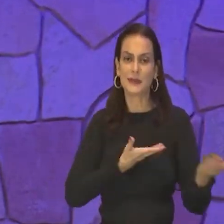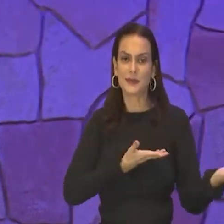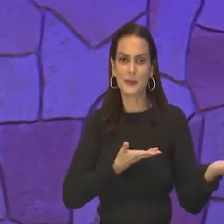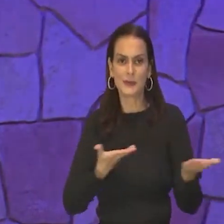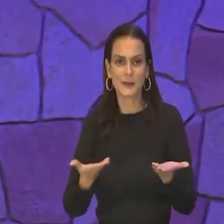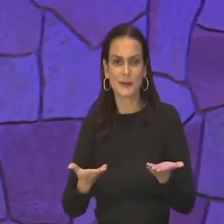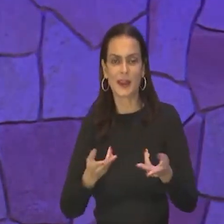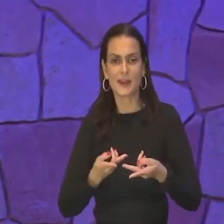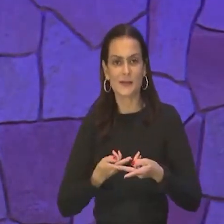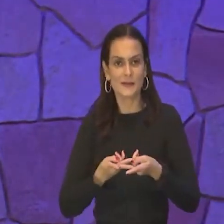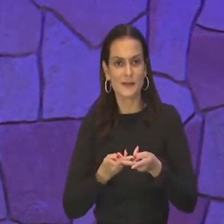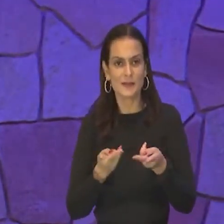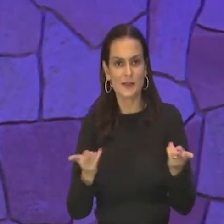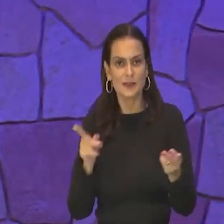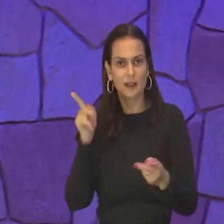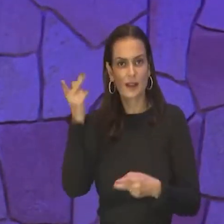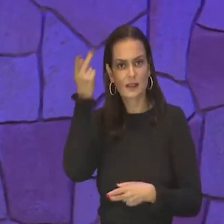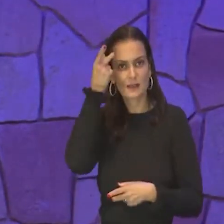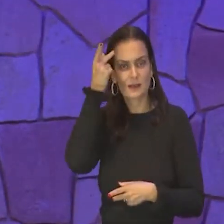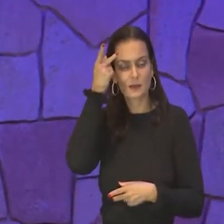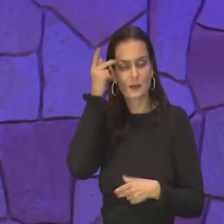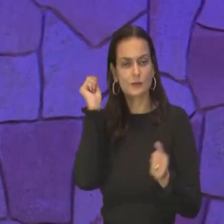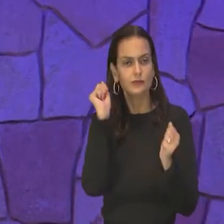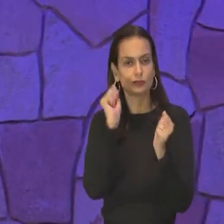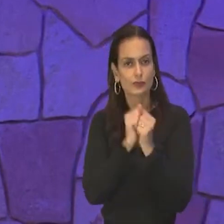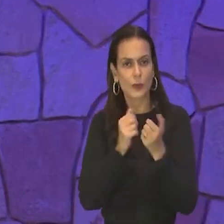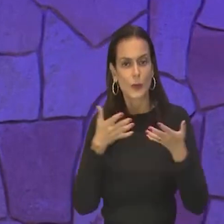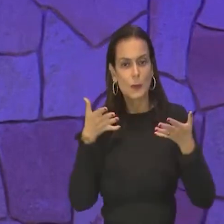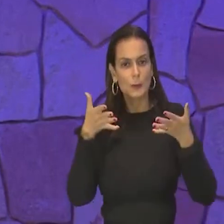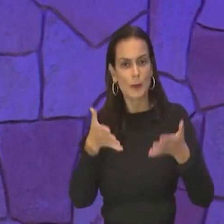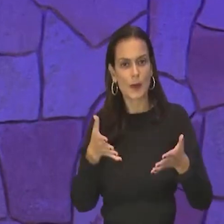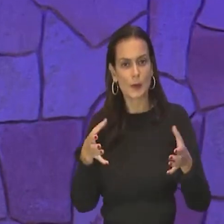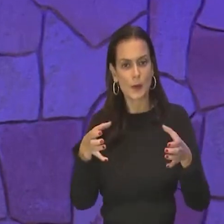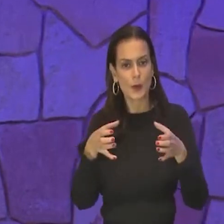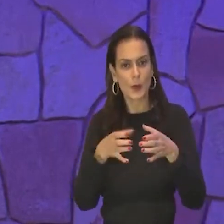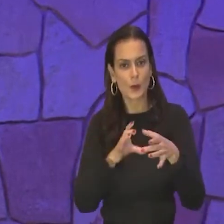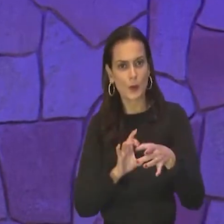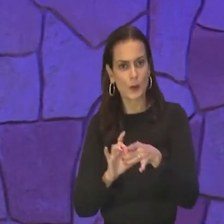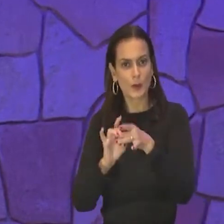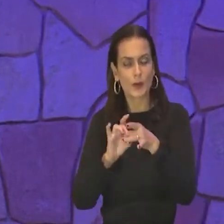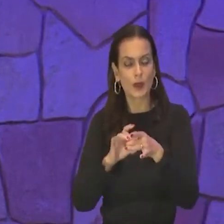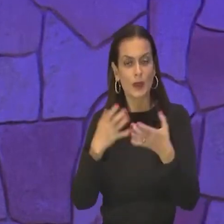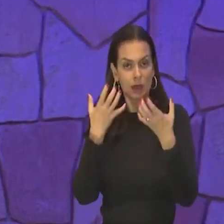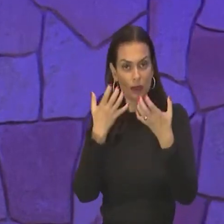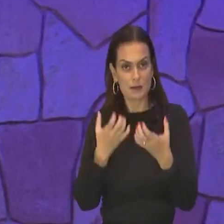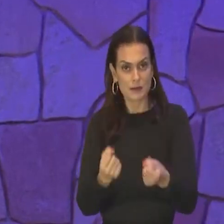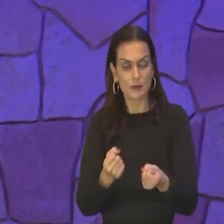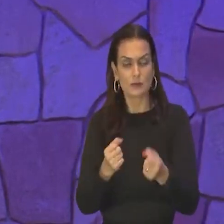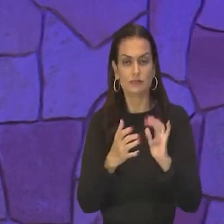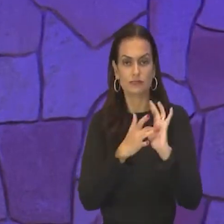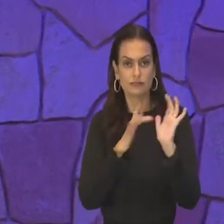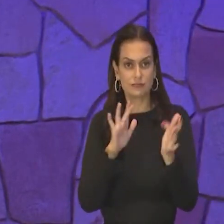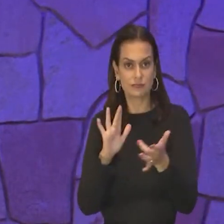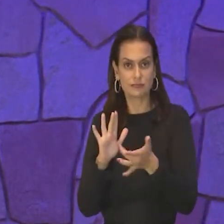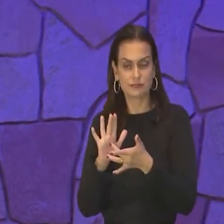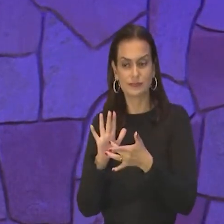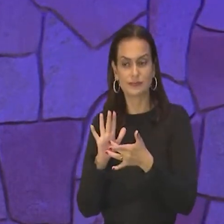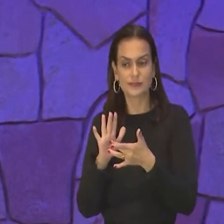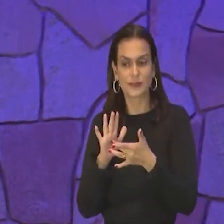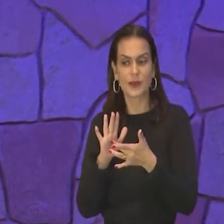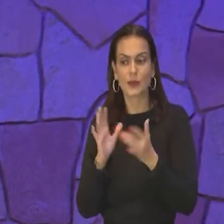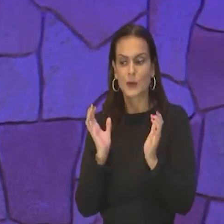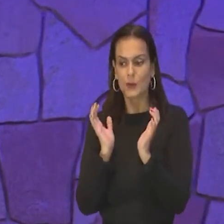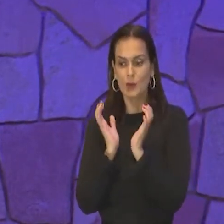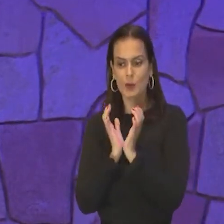esta visitante lá de Guarulhos, esteve conosco, participa de um grupo de comunhão, se decidiu, tomou uma decisão de seguir a Cristo através de um